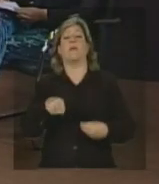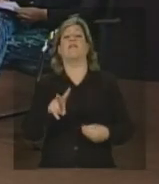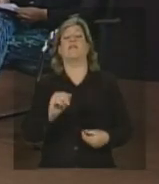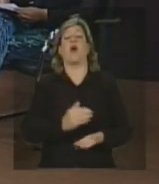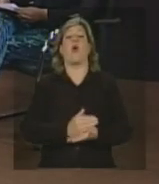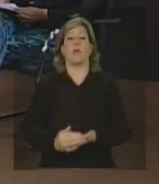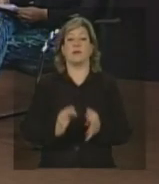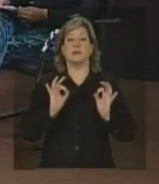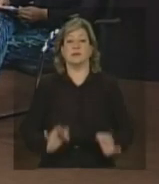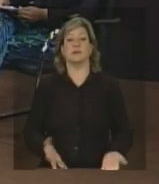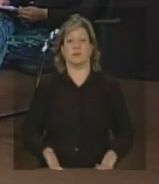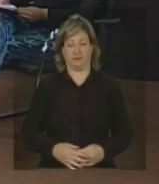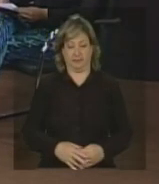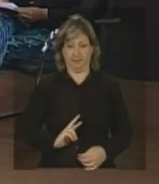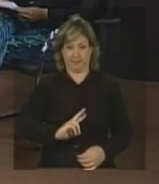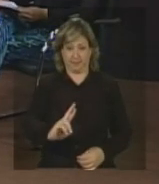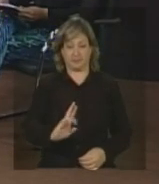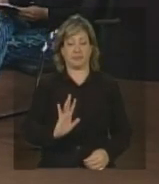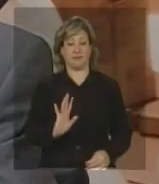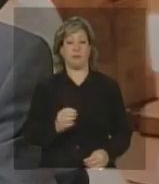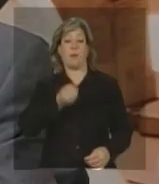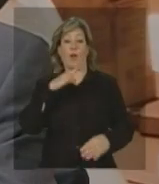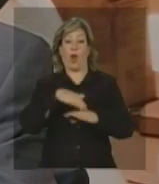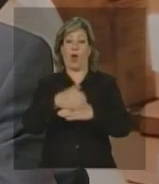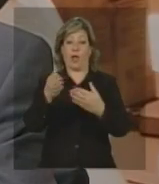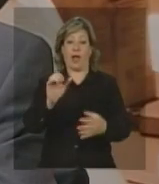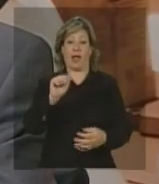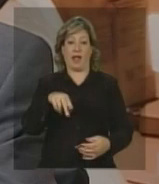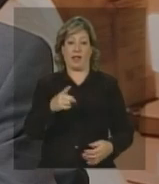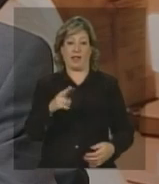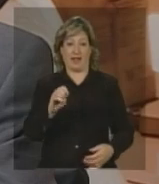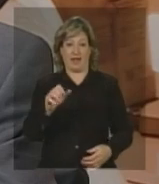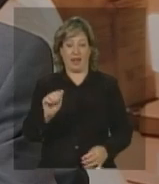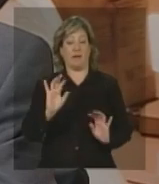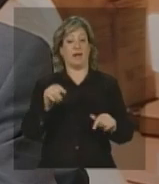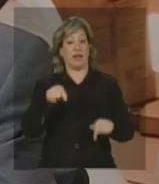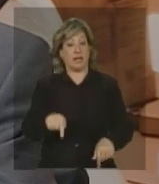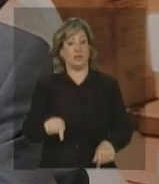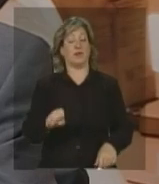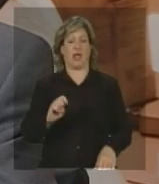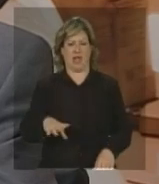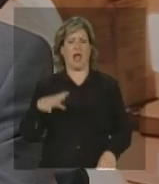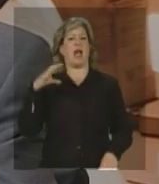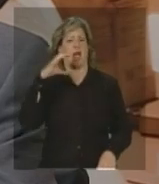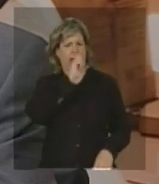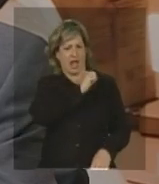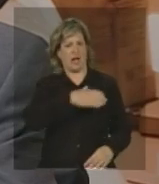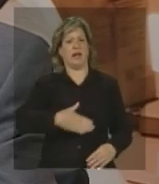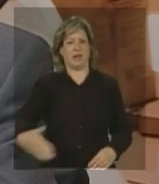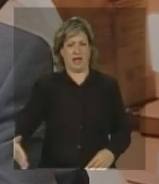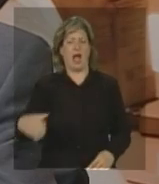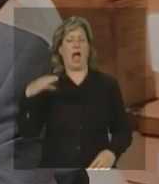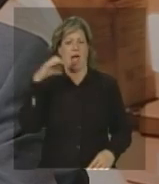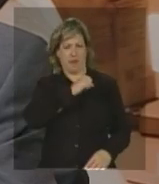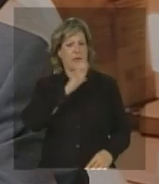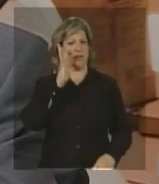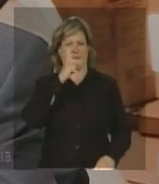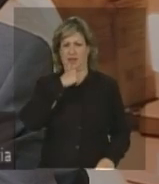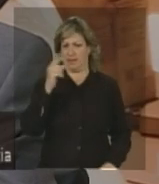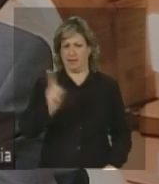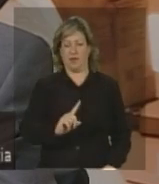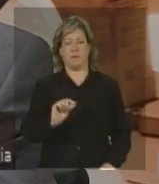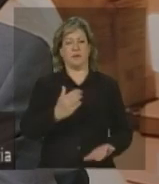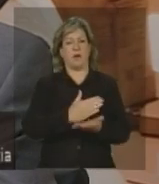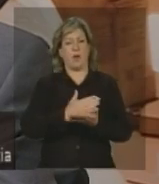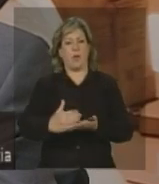Ah, professora Andréia, boa noite, Andréia. Veja só, isso aí é bastante, assim, rápido. Eu te digo que no início